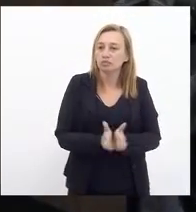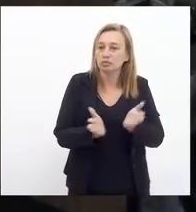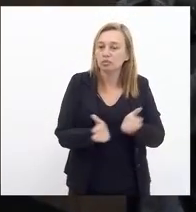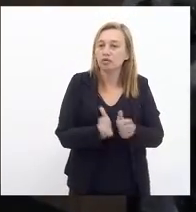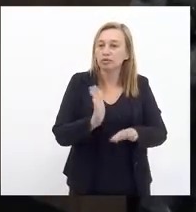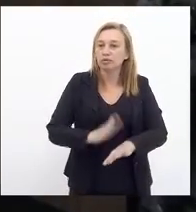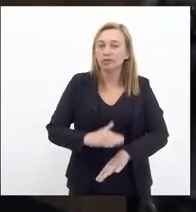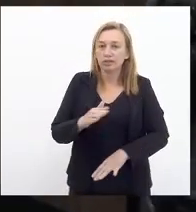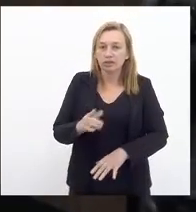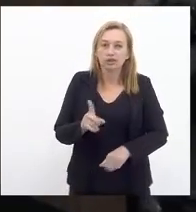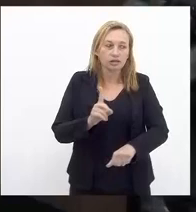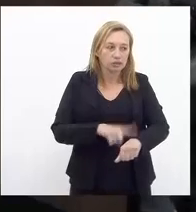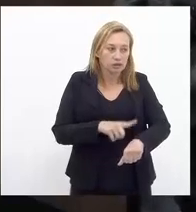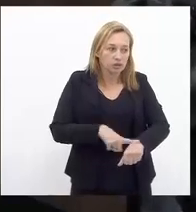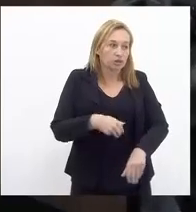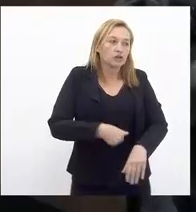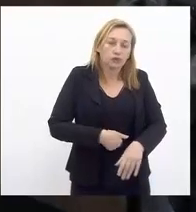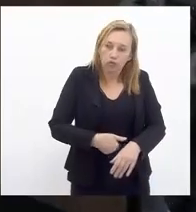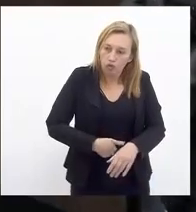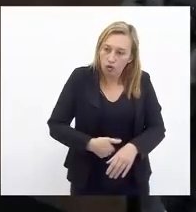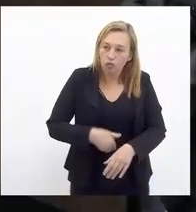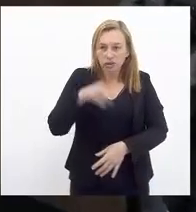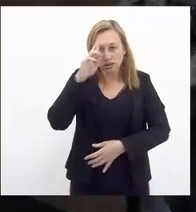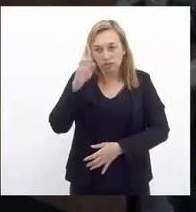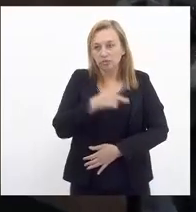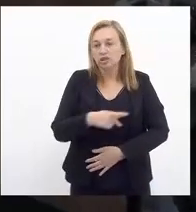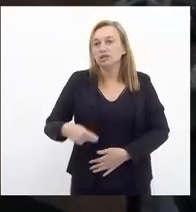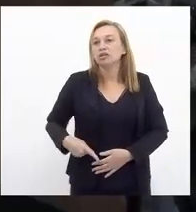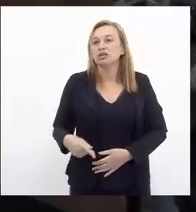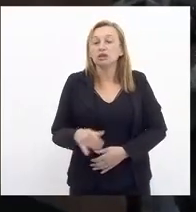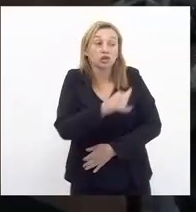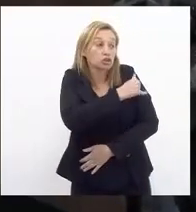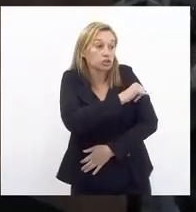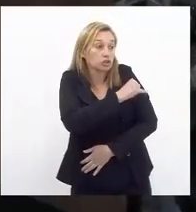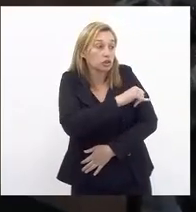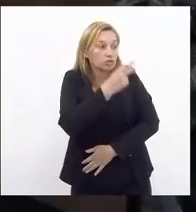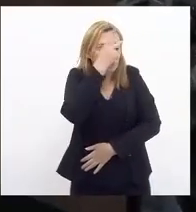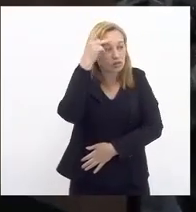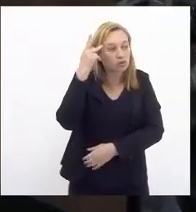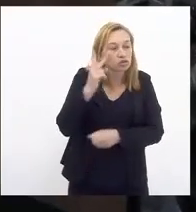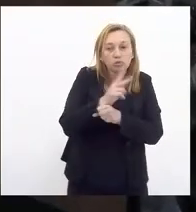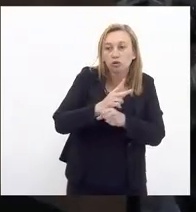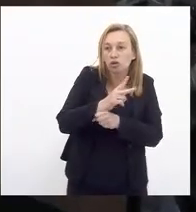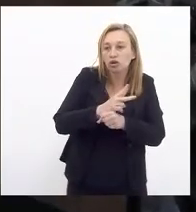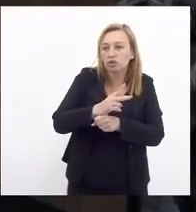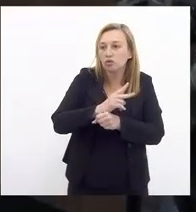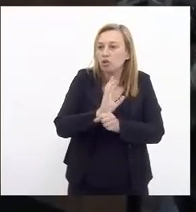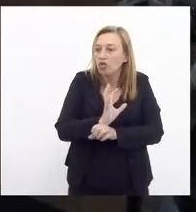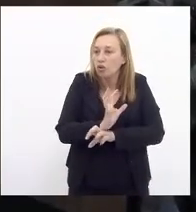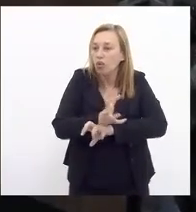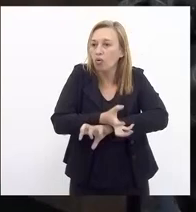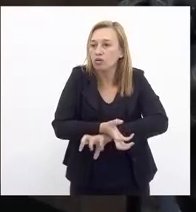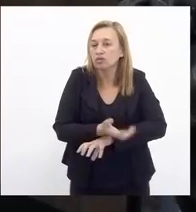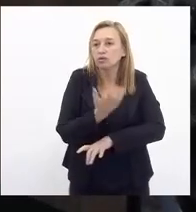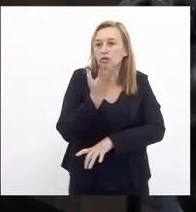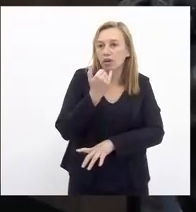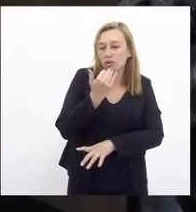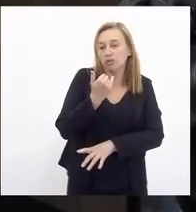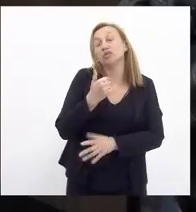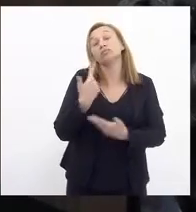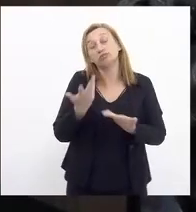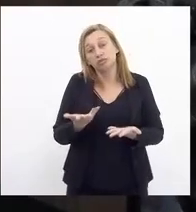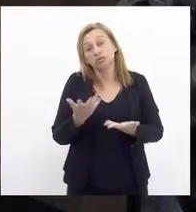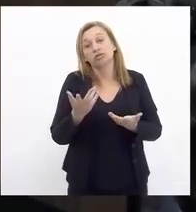neste momento se o presidente ainda passa fome gente está tendo no Rio de Janeiro pessoas procurando ossos para comer isso é uma situação